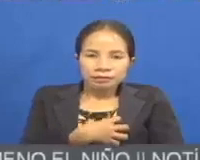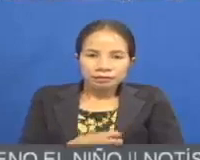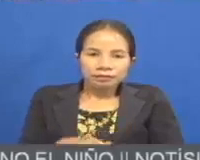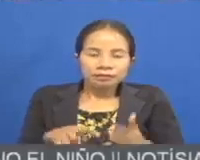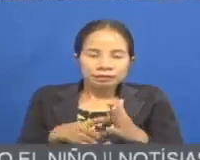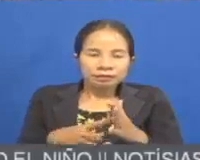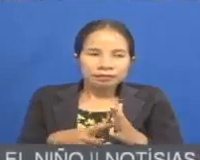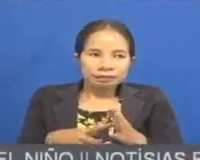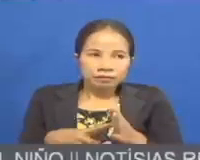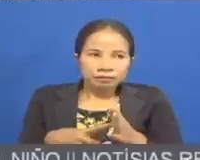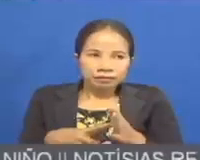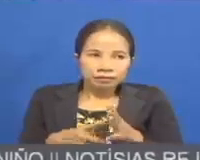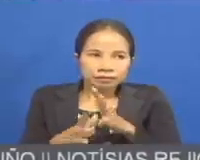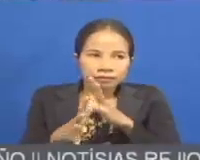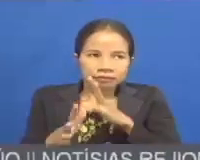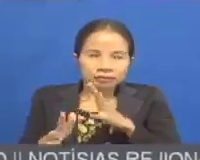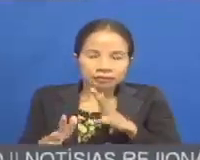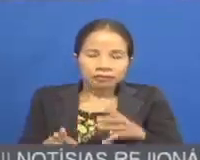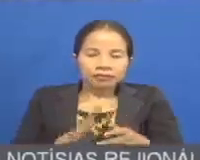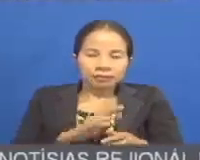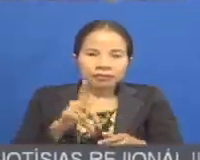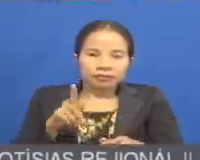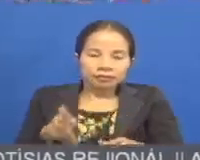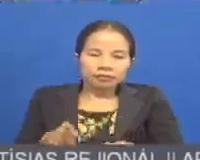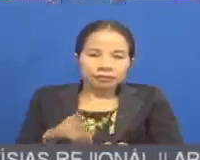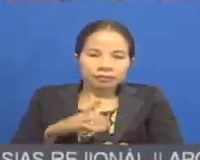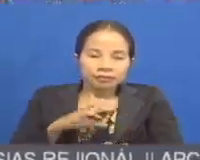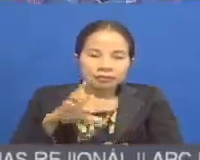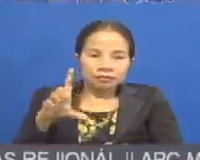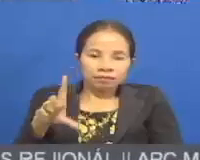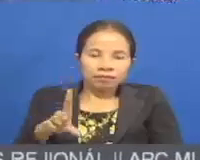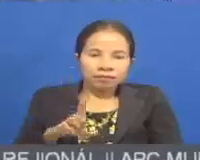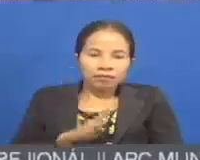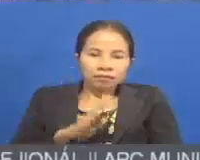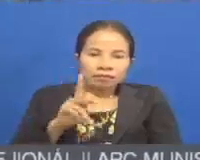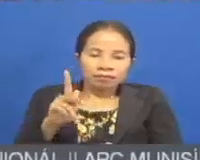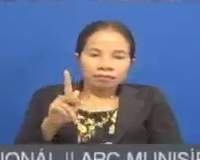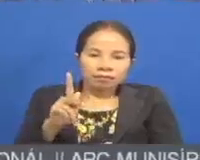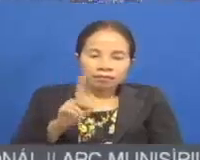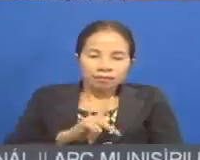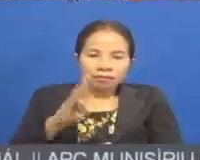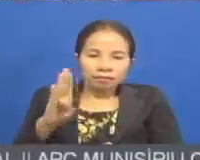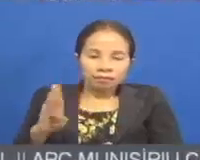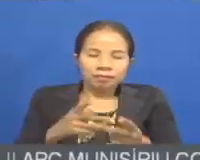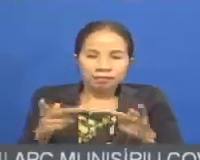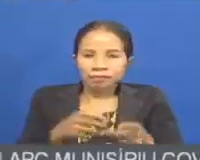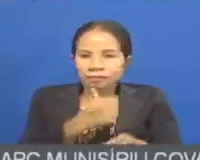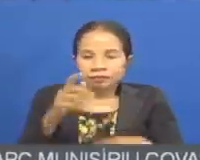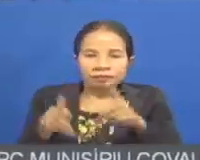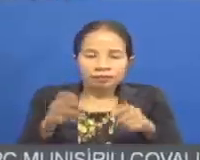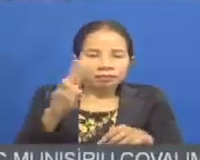Ru normaliza ona engarrafamento e a área Bairro Pité. Ela bloi, Campo Mbaru, no fato em sira selo nebe durante de comunidade